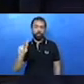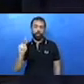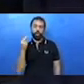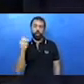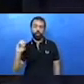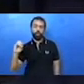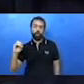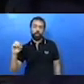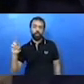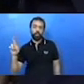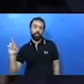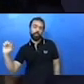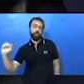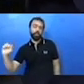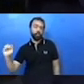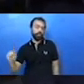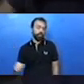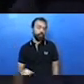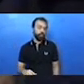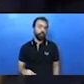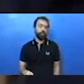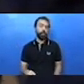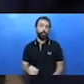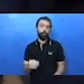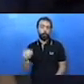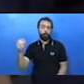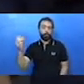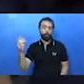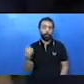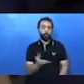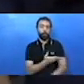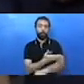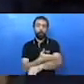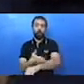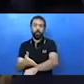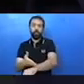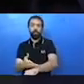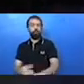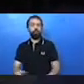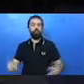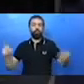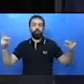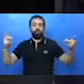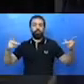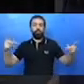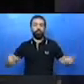faixa centralizada, o branco simboliza o desejo de paz do povo brasileiro.